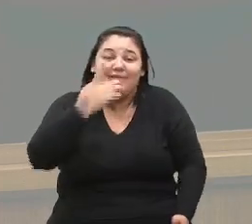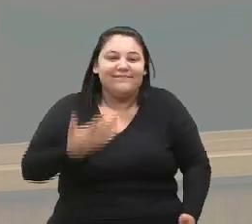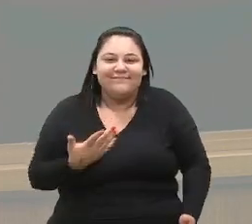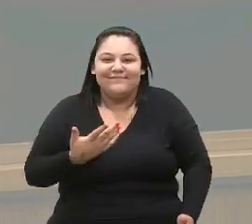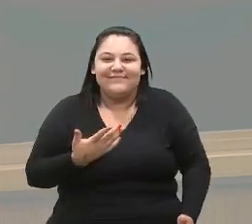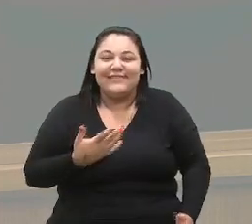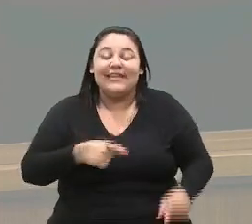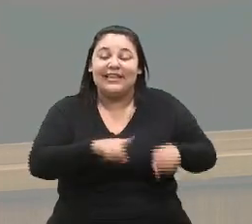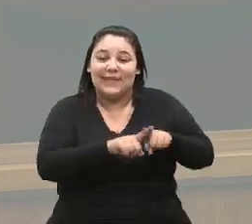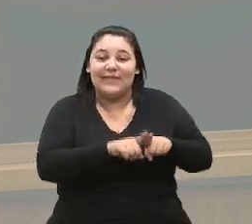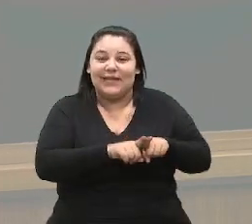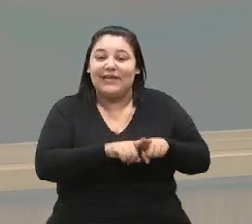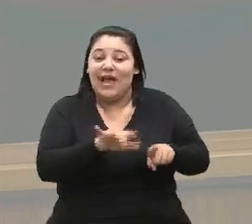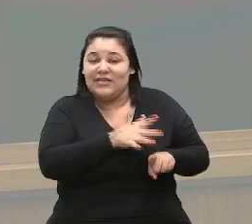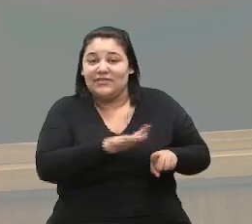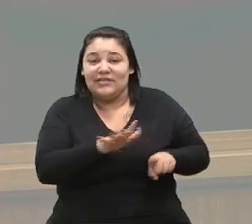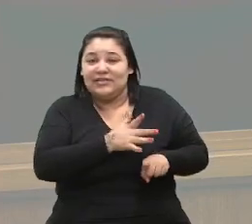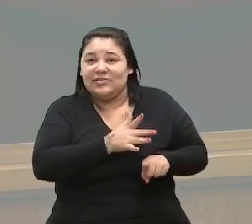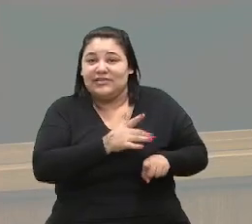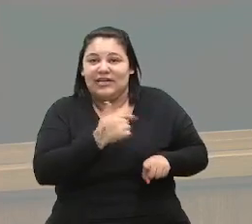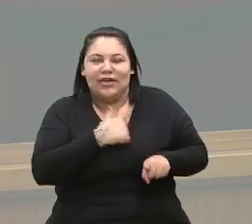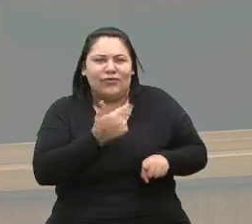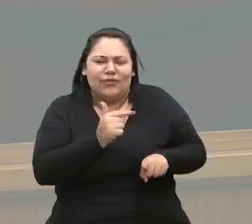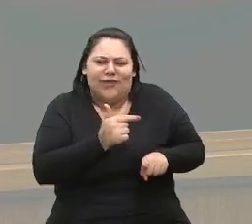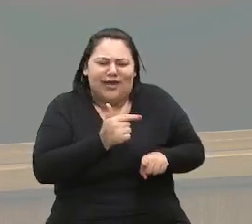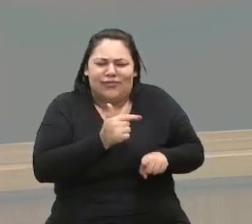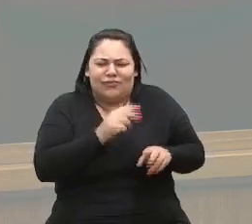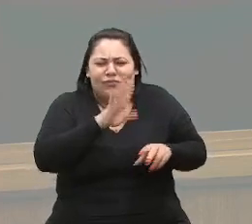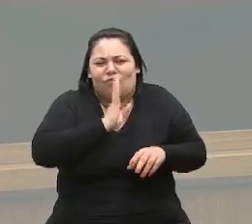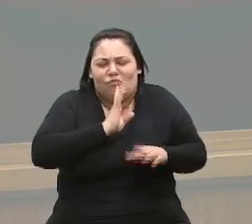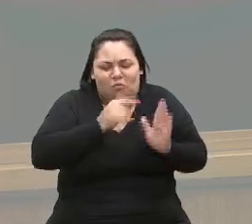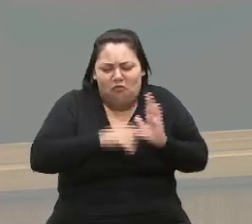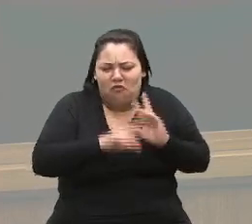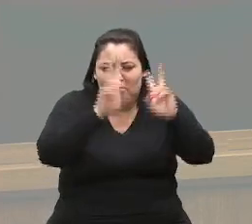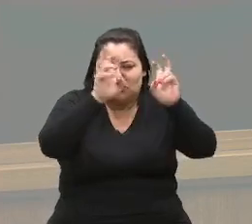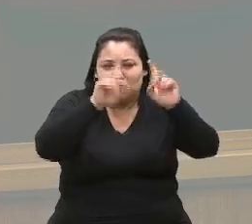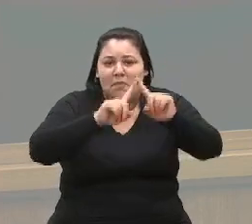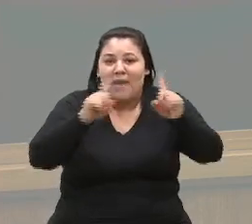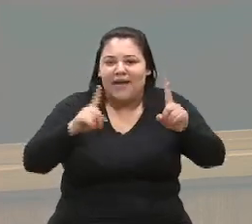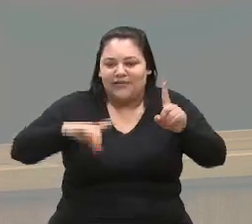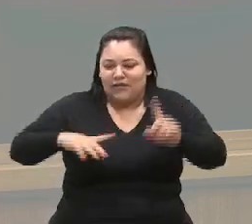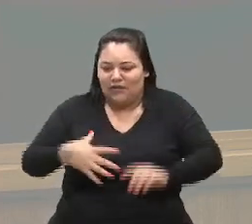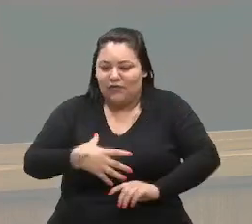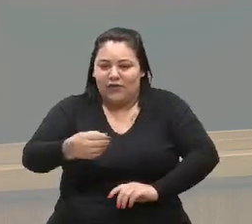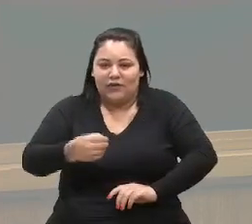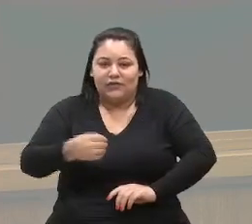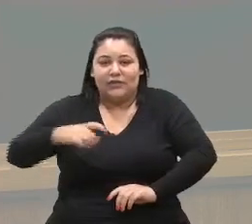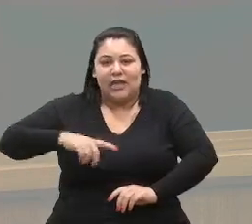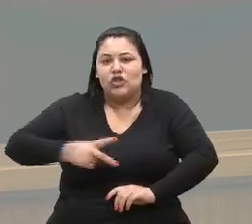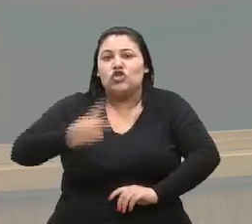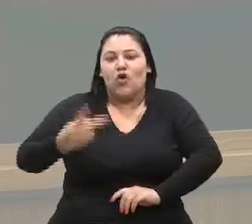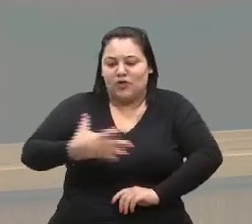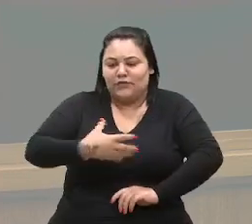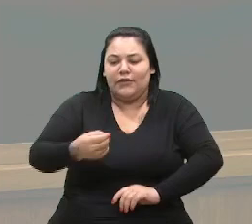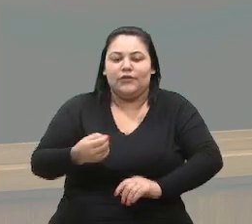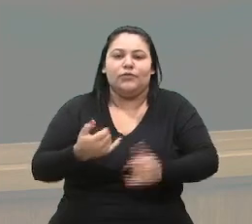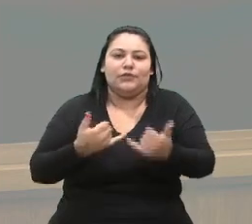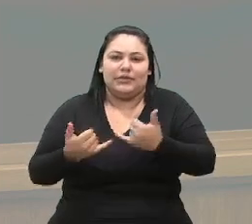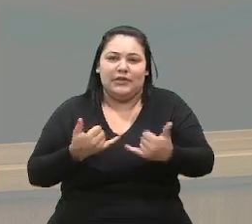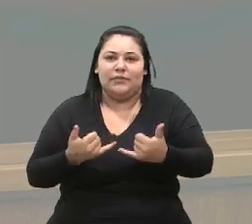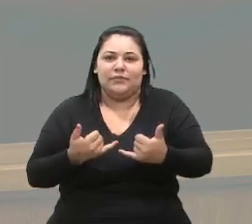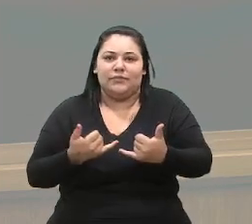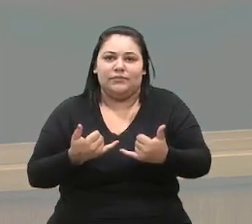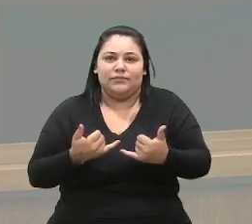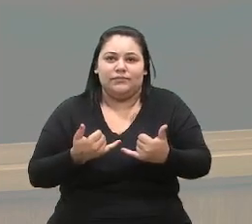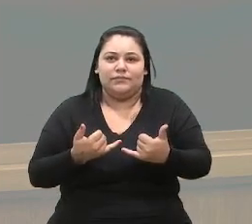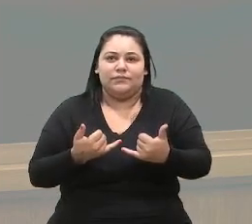Geralmente, muitas vezes, isso eu não tenho propriedade para falar, mas quando tem um filho e tem outro, está também sobre